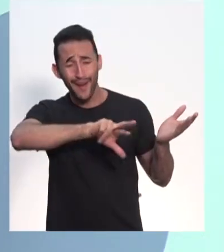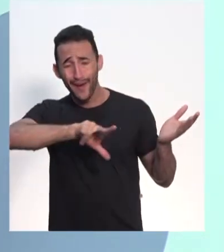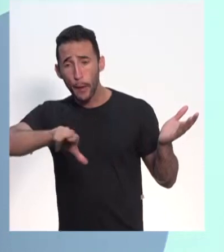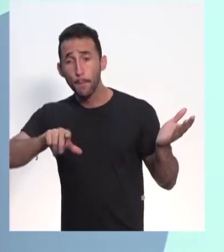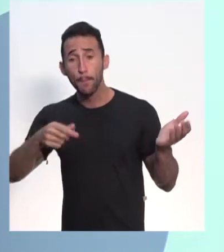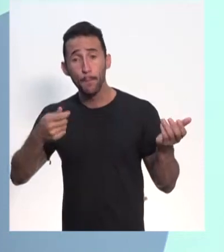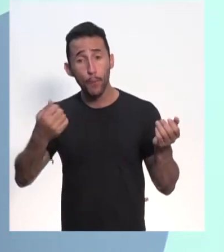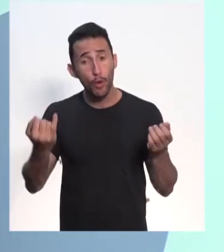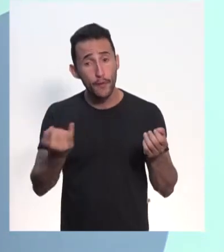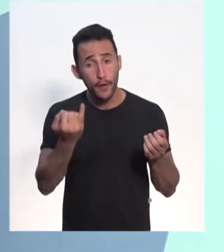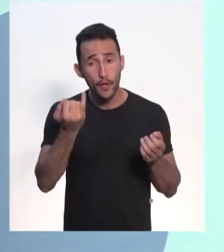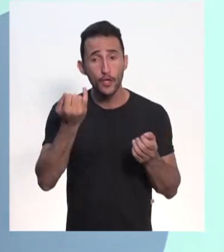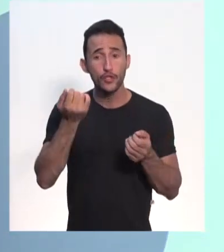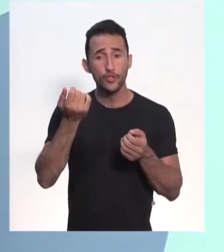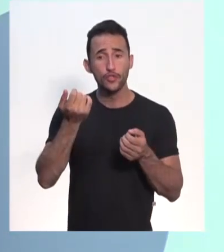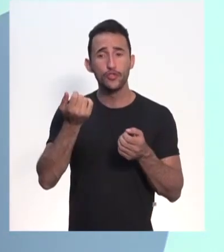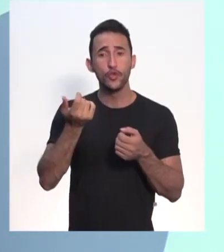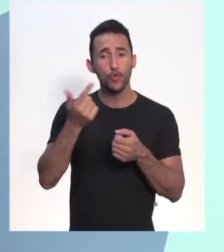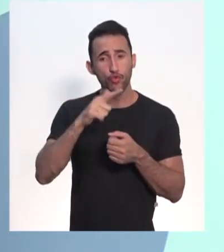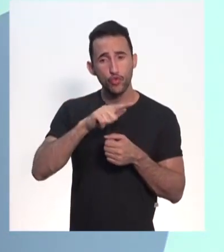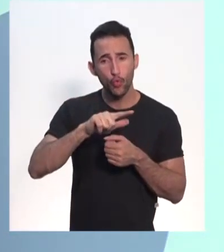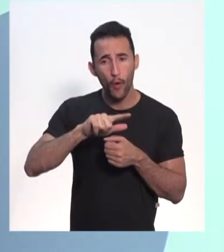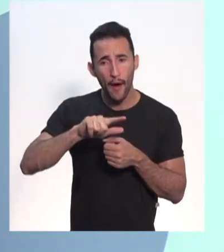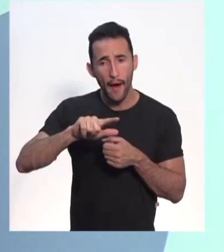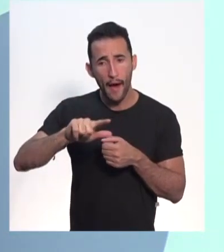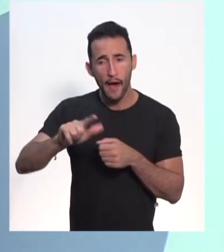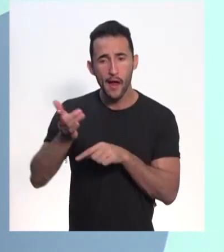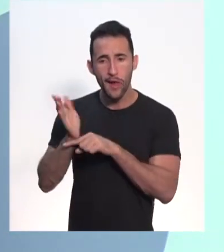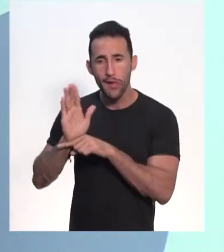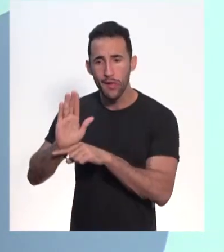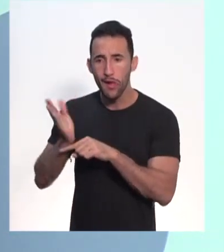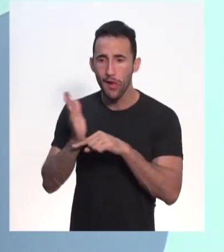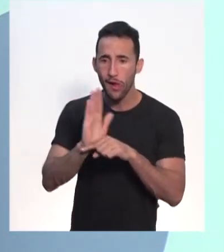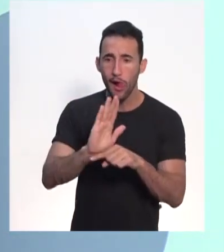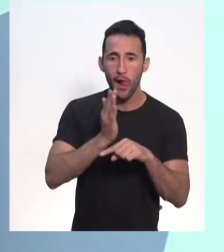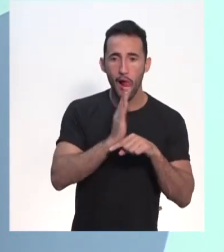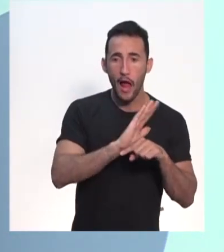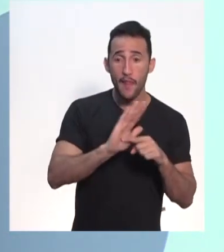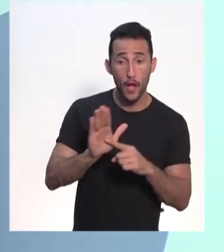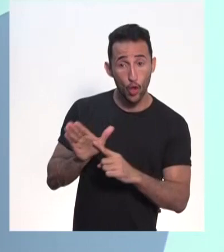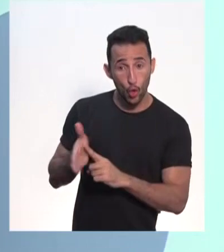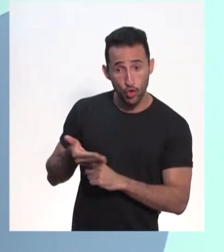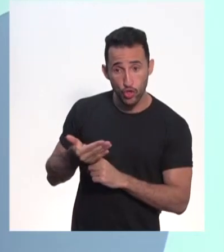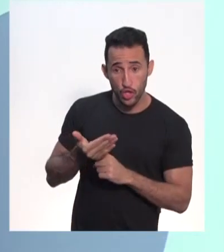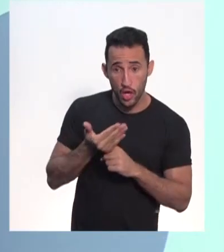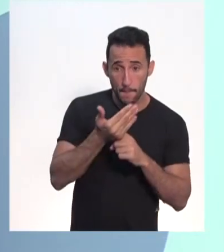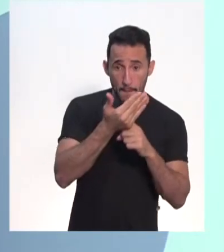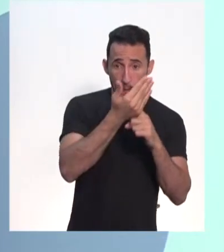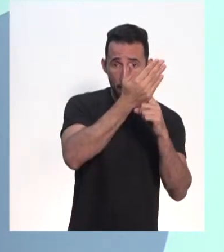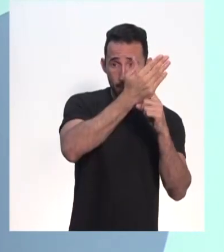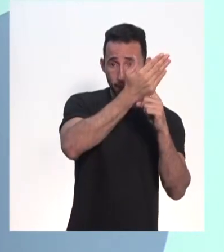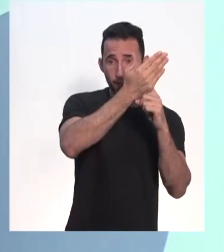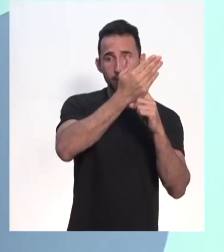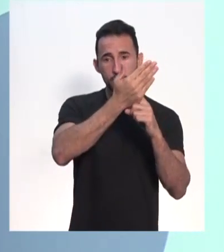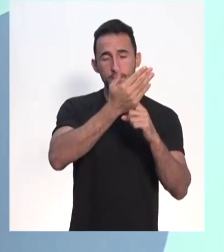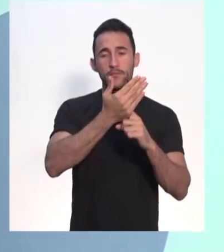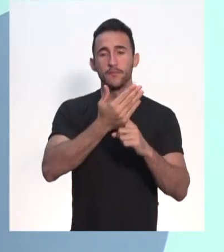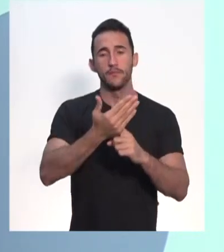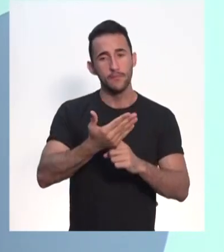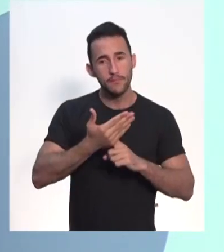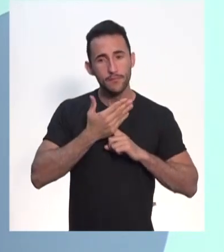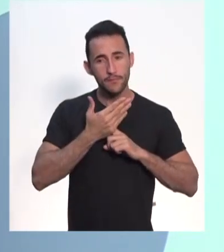A língua portuguesa está muito acostumada a trabalhar com o programa Mediação em Linguagem,